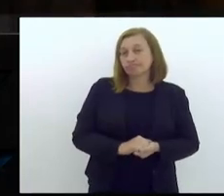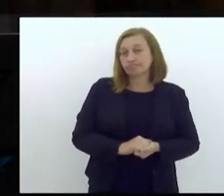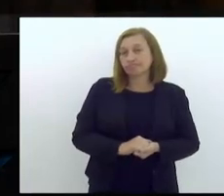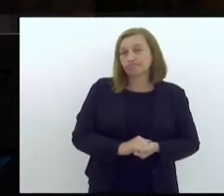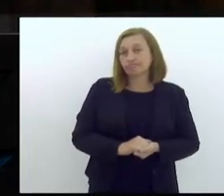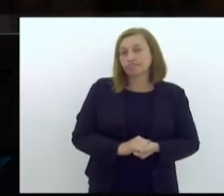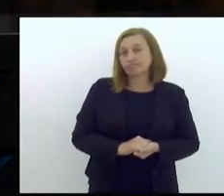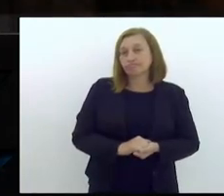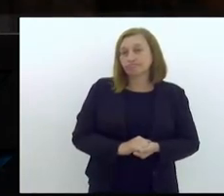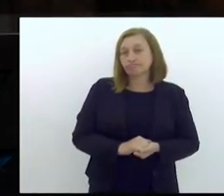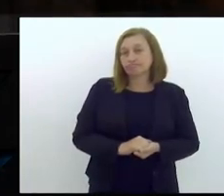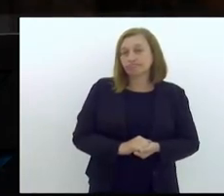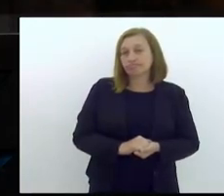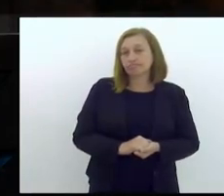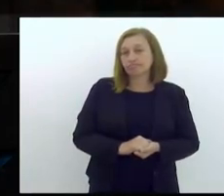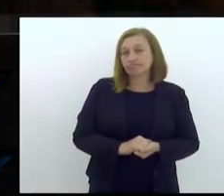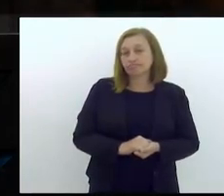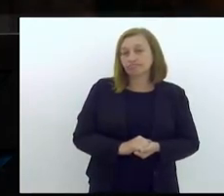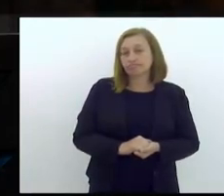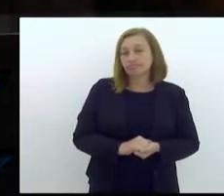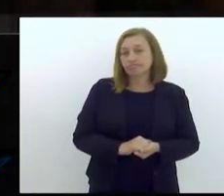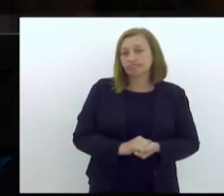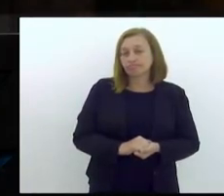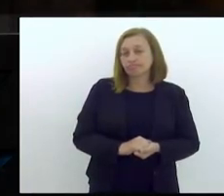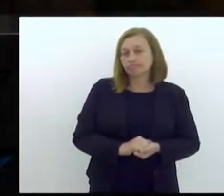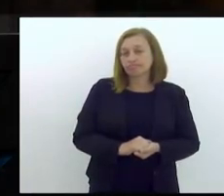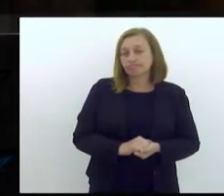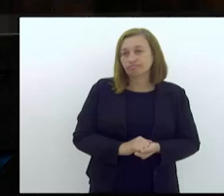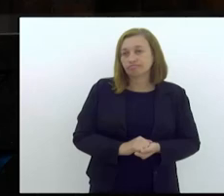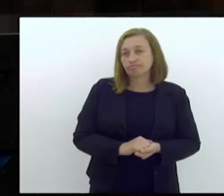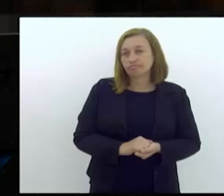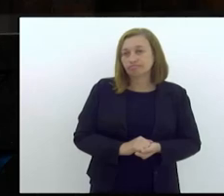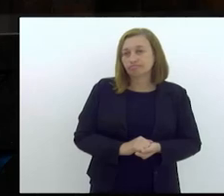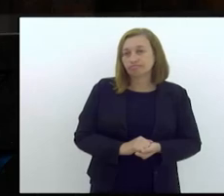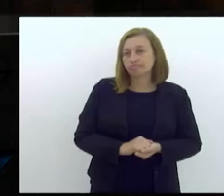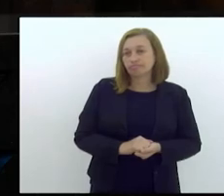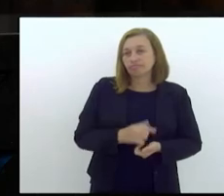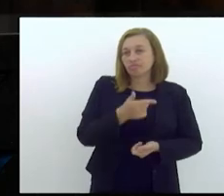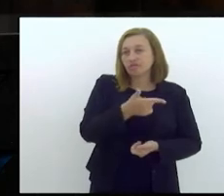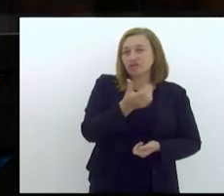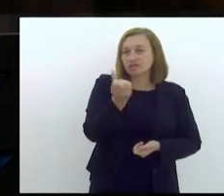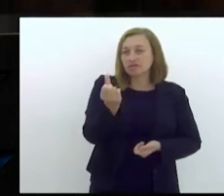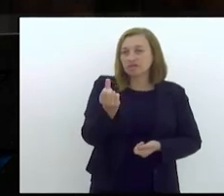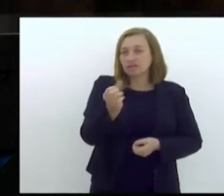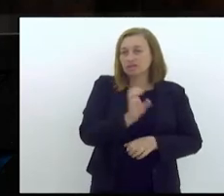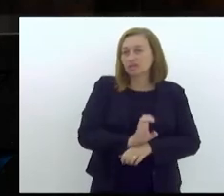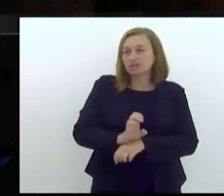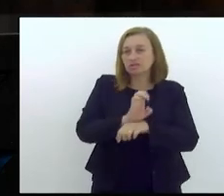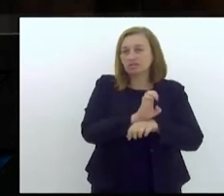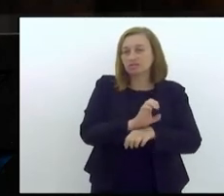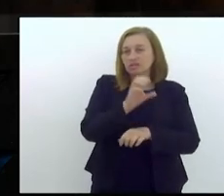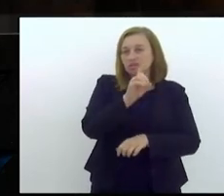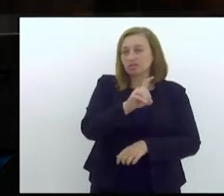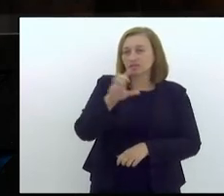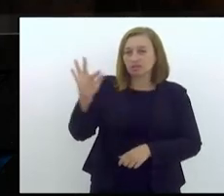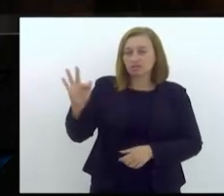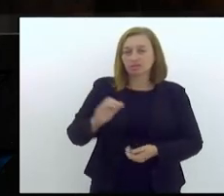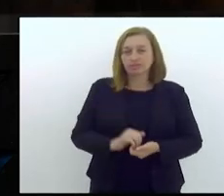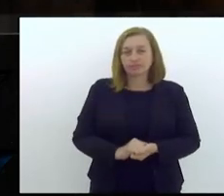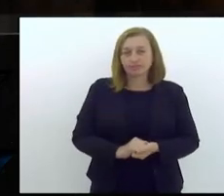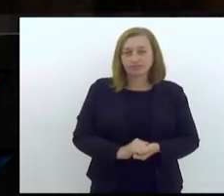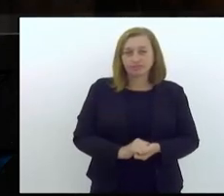tem No conserto dos 26 estados e Distrito Federal